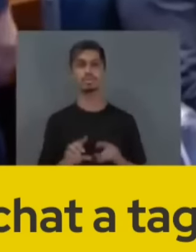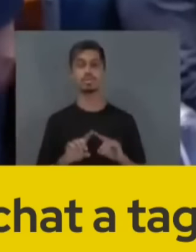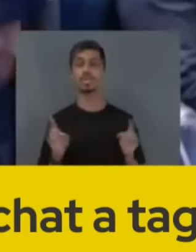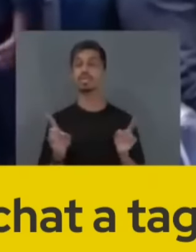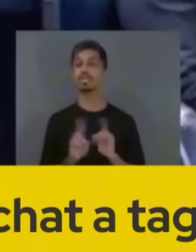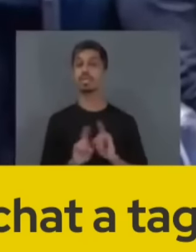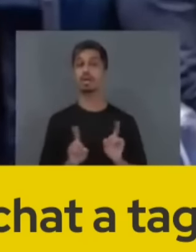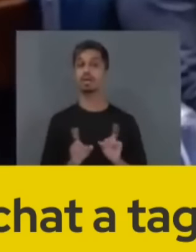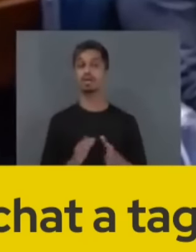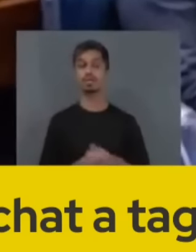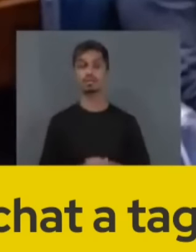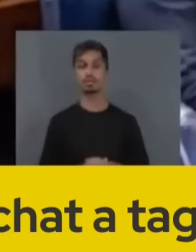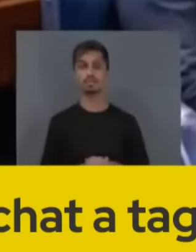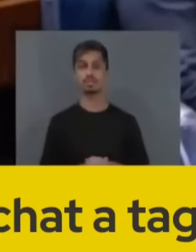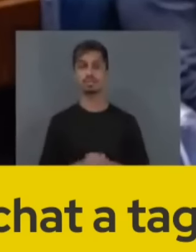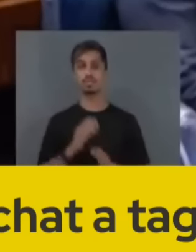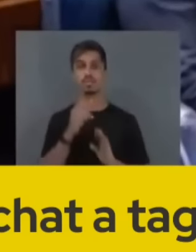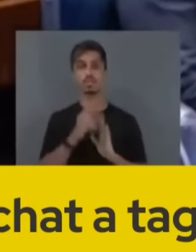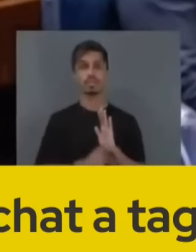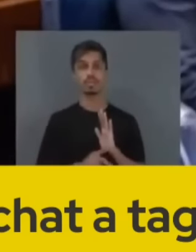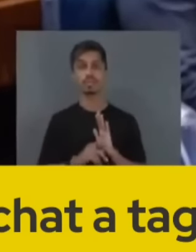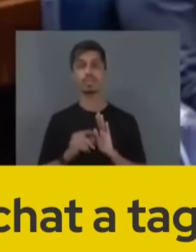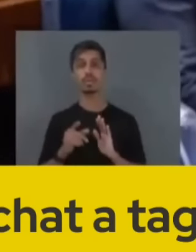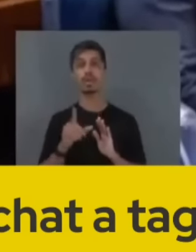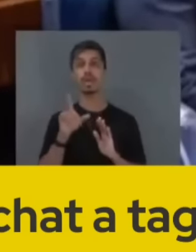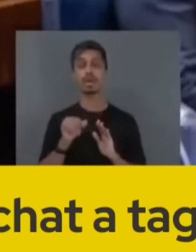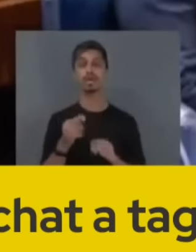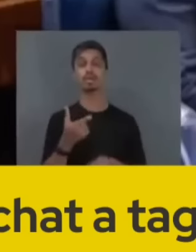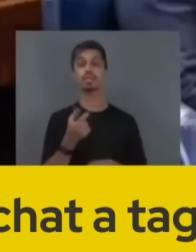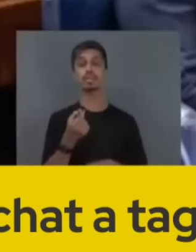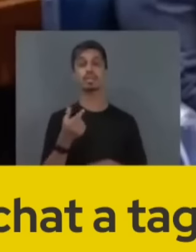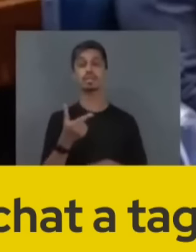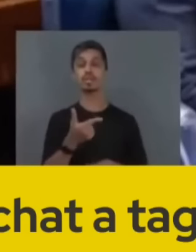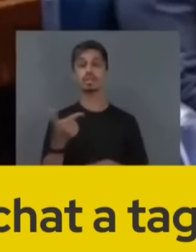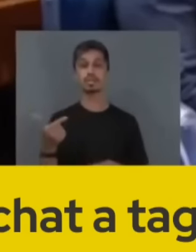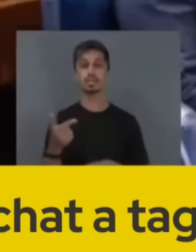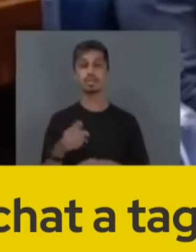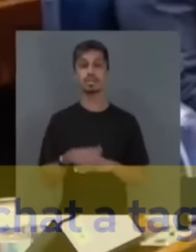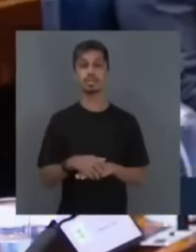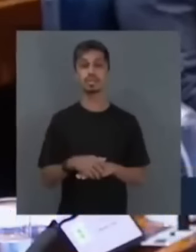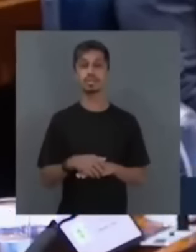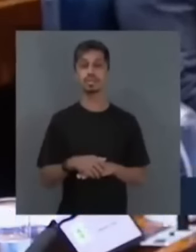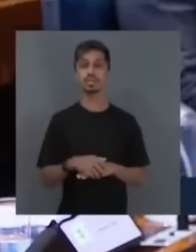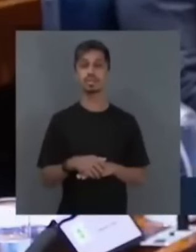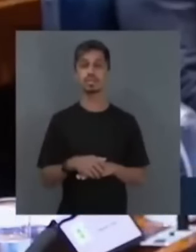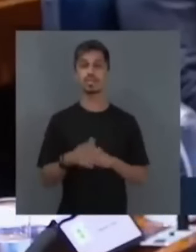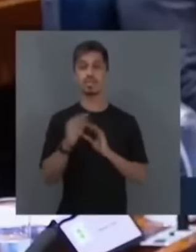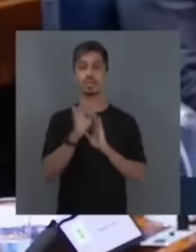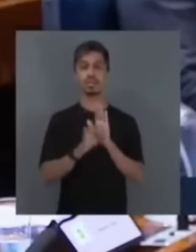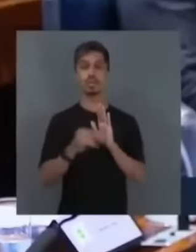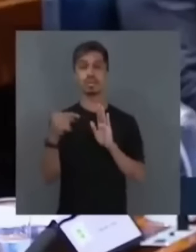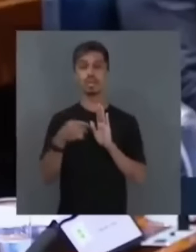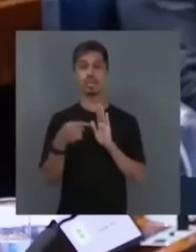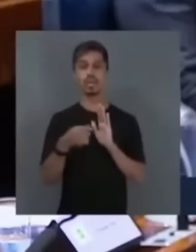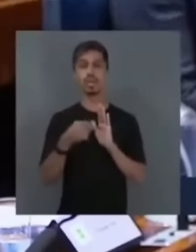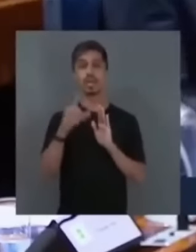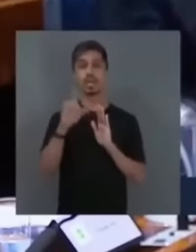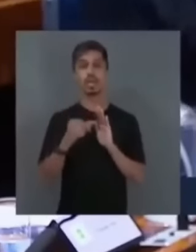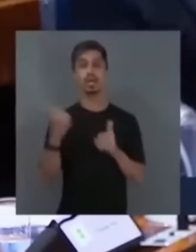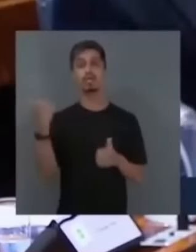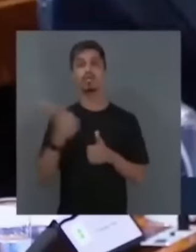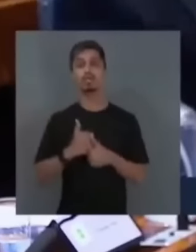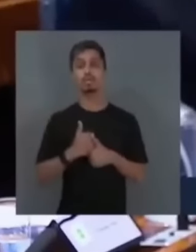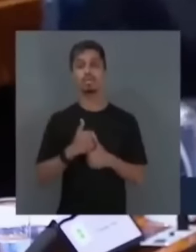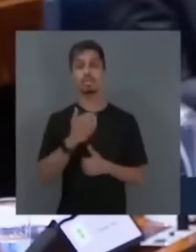não. O projeto é de 2022. O texto aqui é um